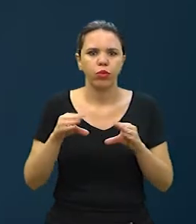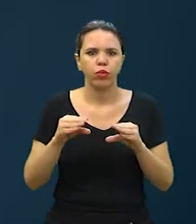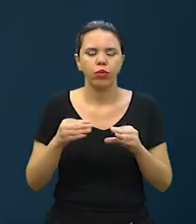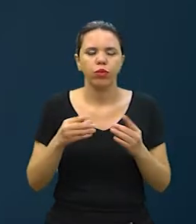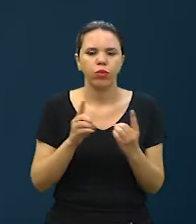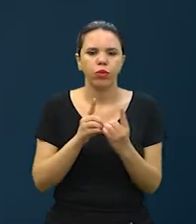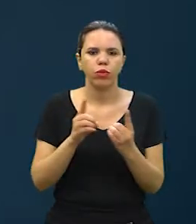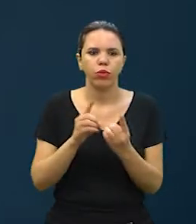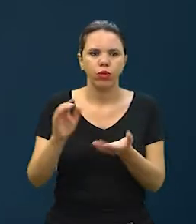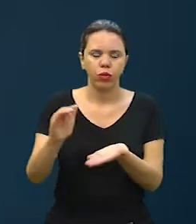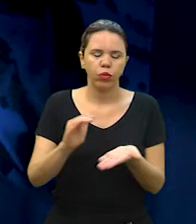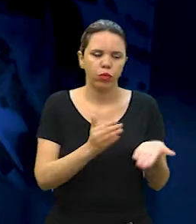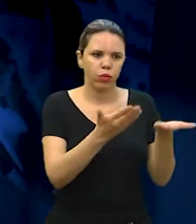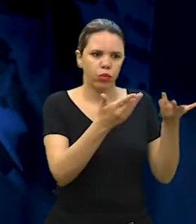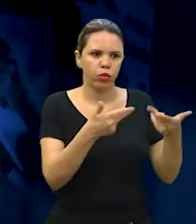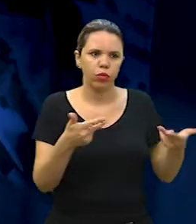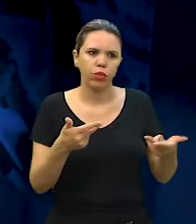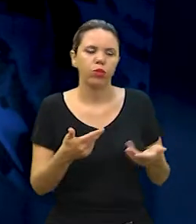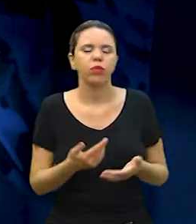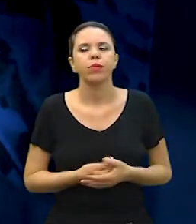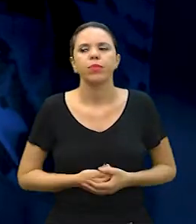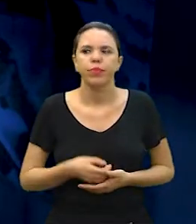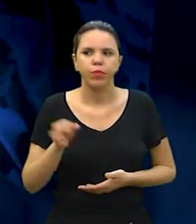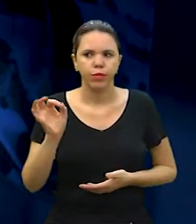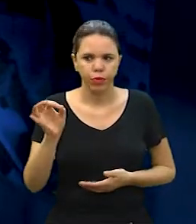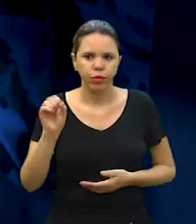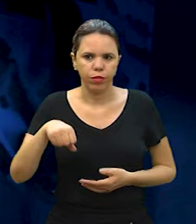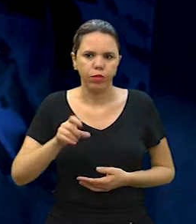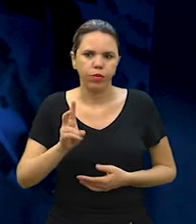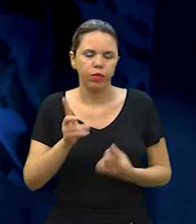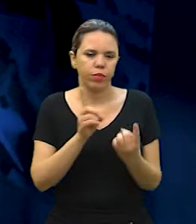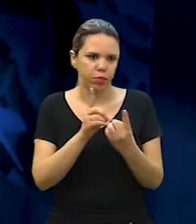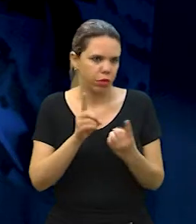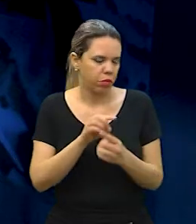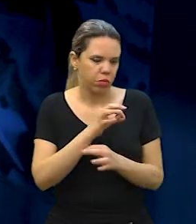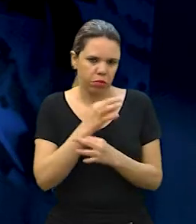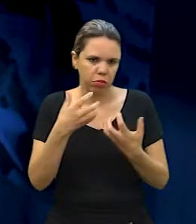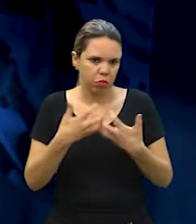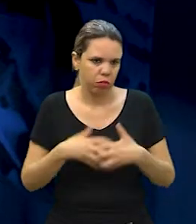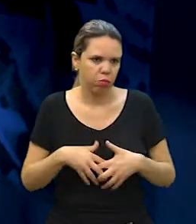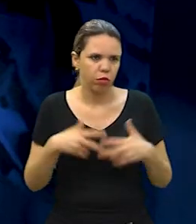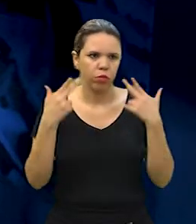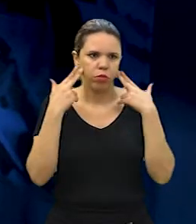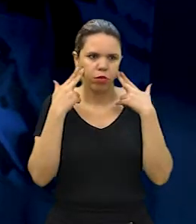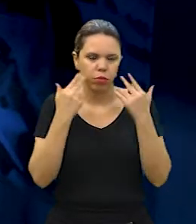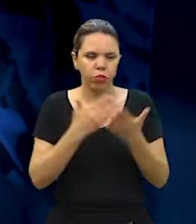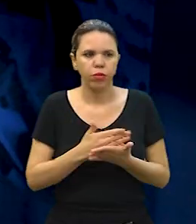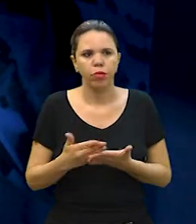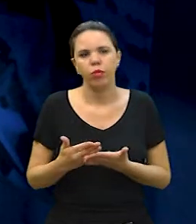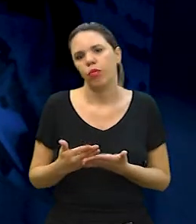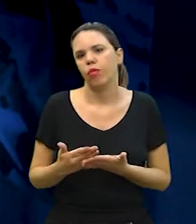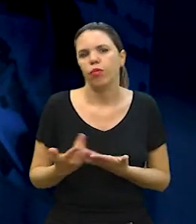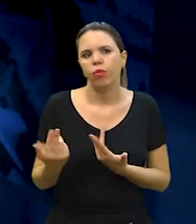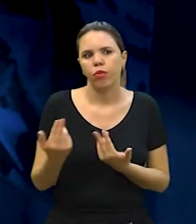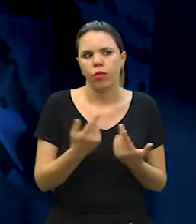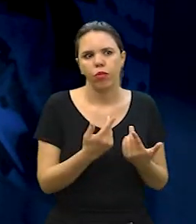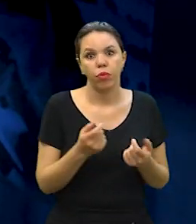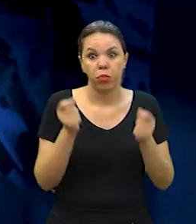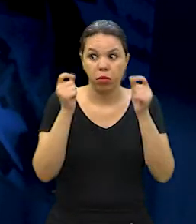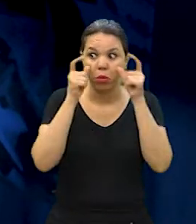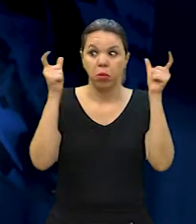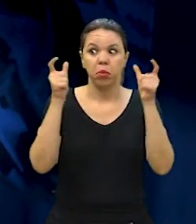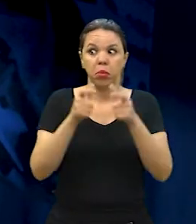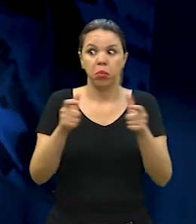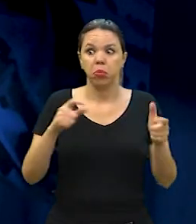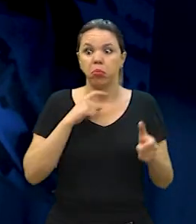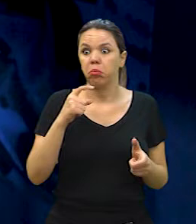meu serviço de delivery funcionando, Sim. certo? Meu serviço de delivery estava funcionando. De início, como estava aquele susto muito